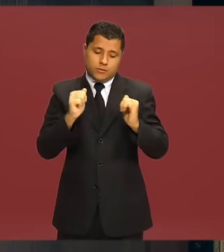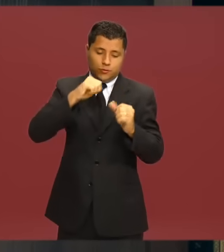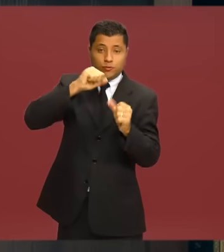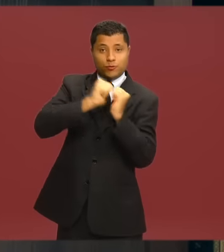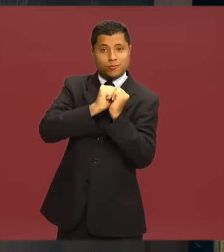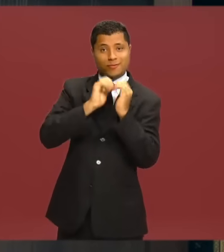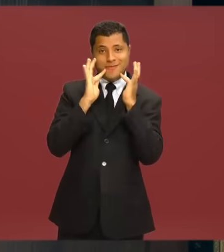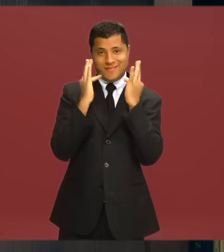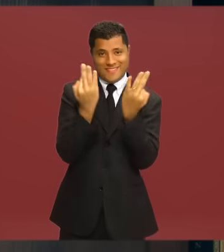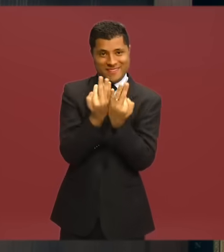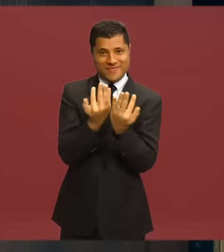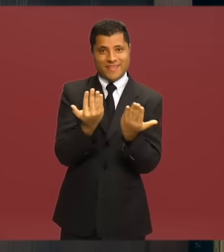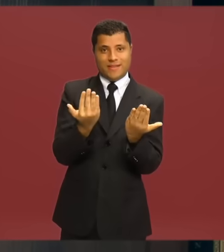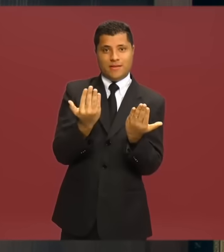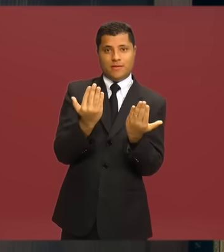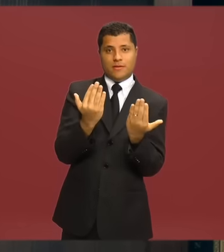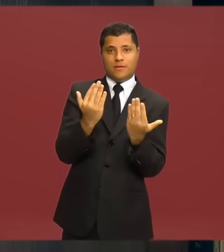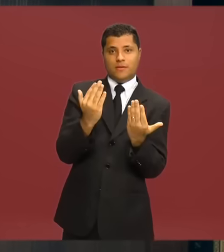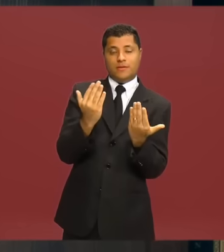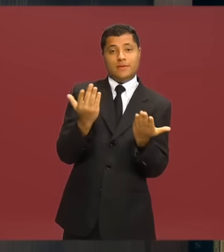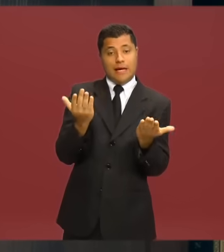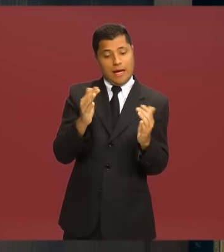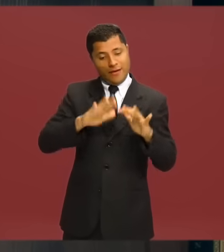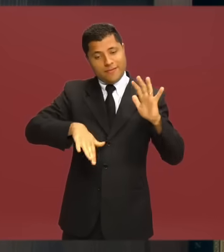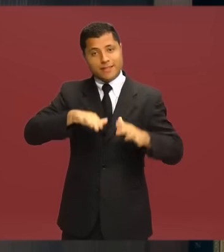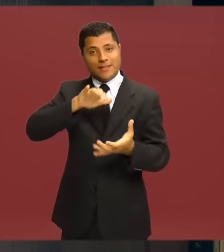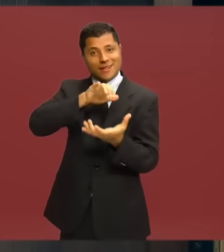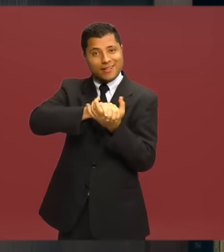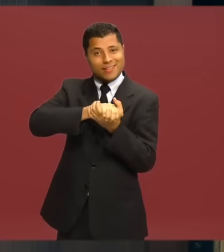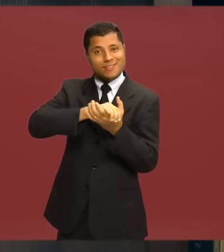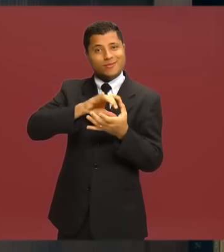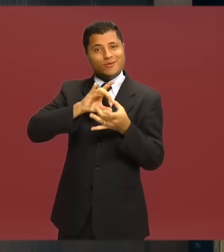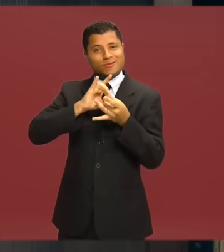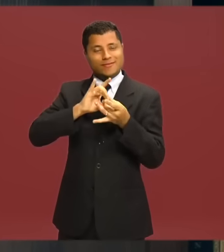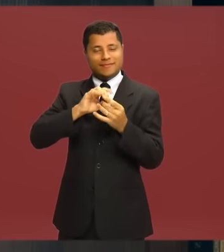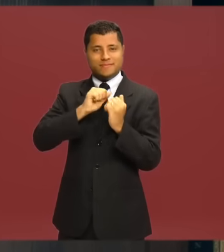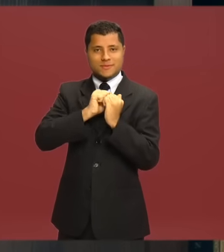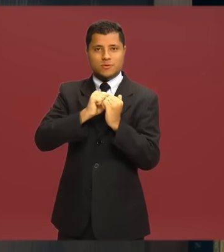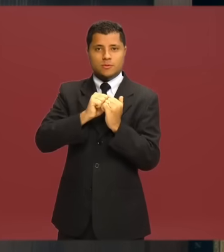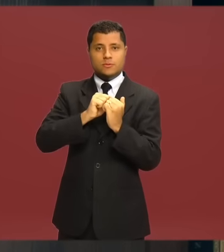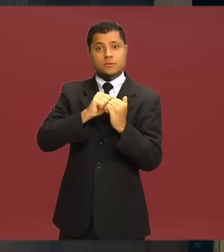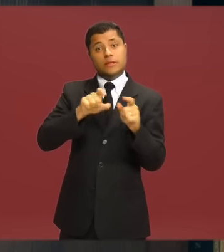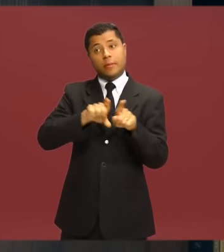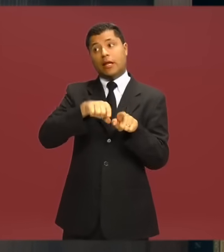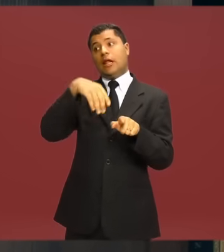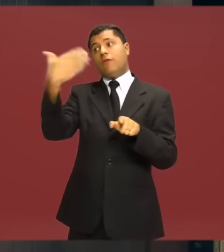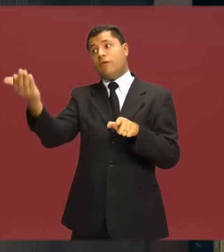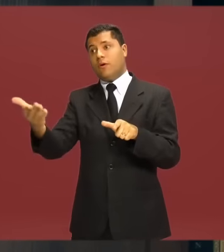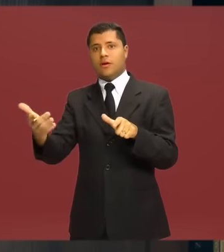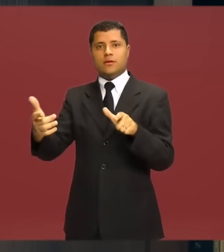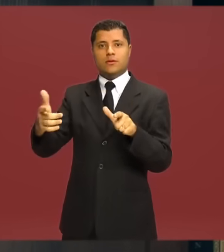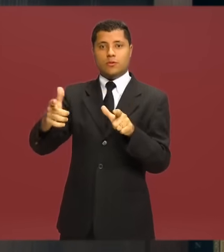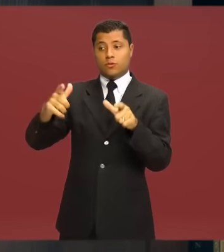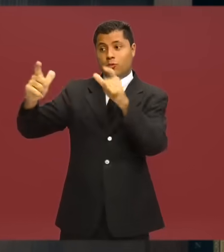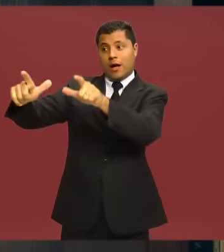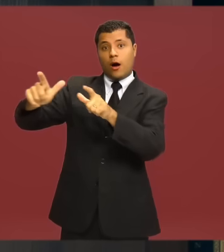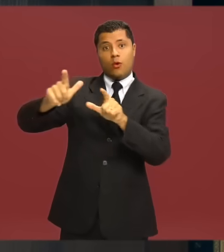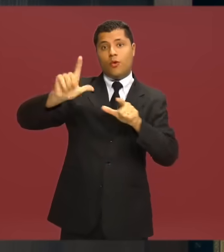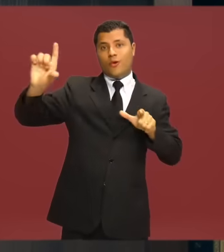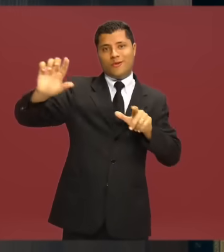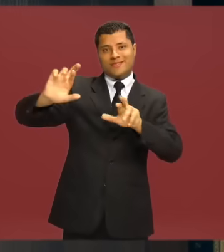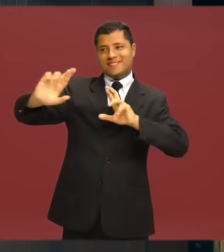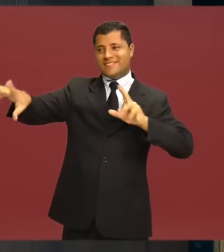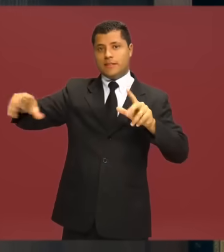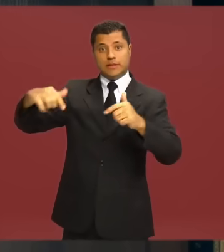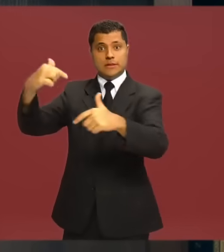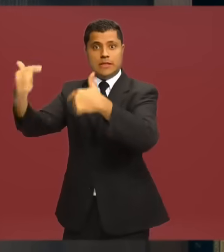lugares dentro de casa com a nossa família no seio do casal e também na empresa